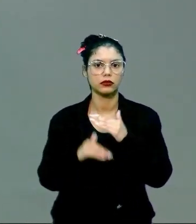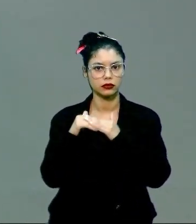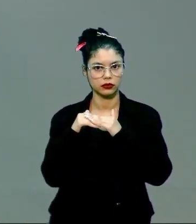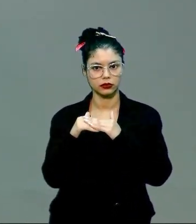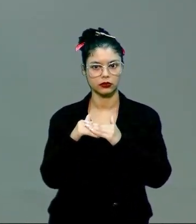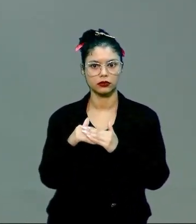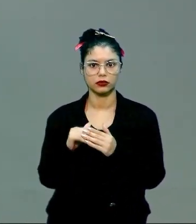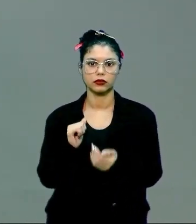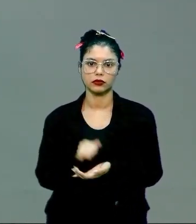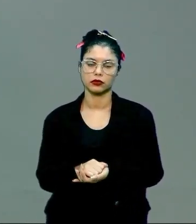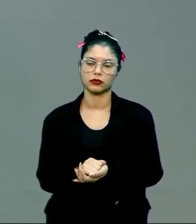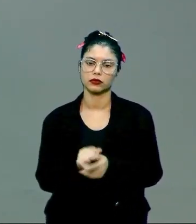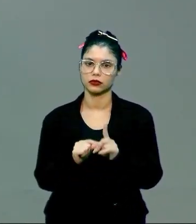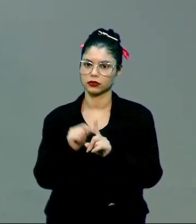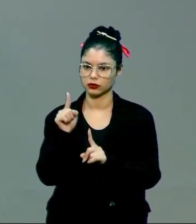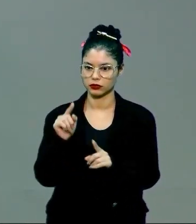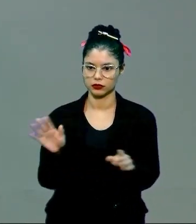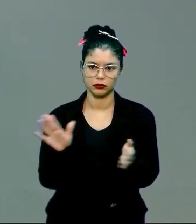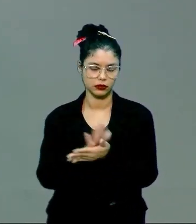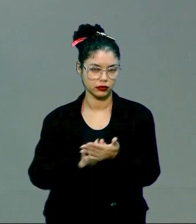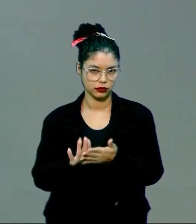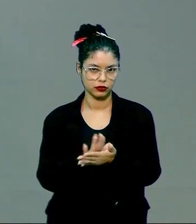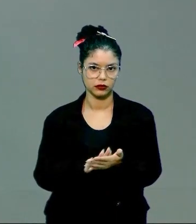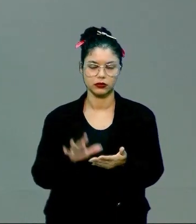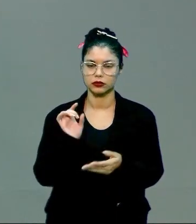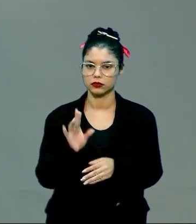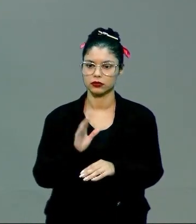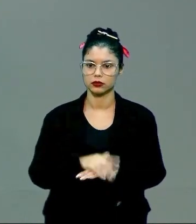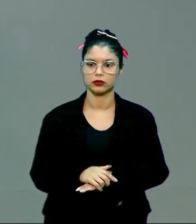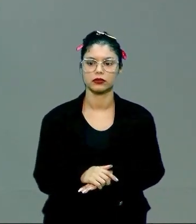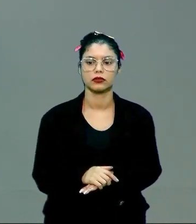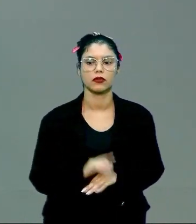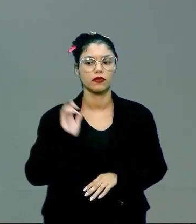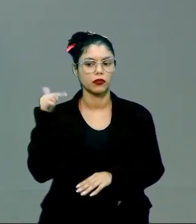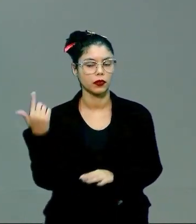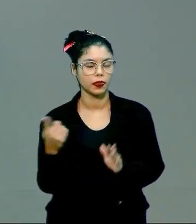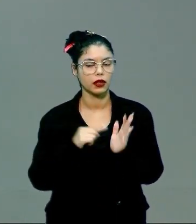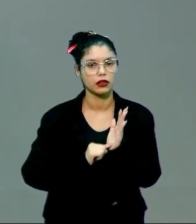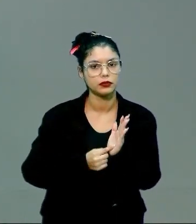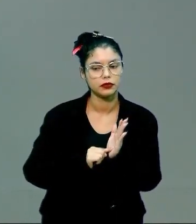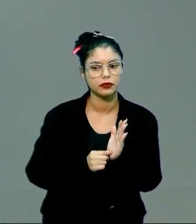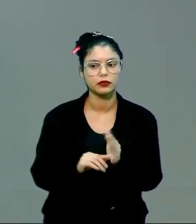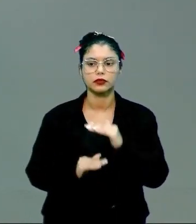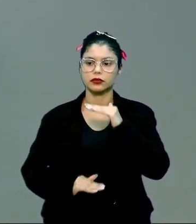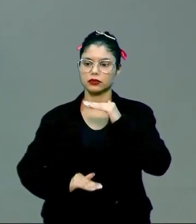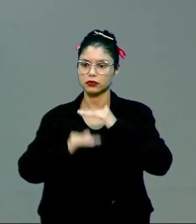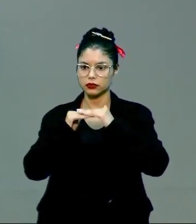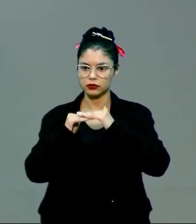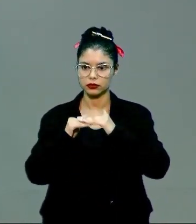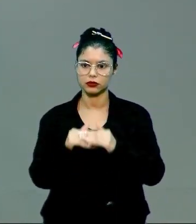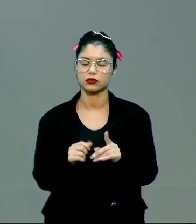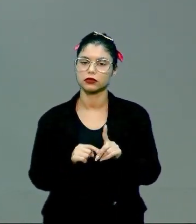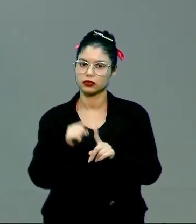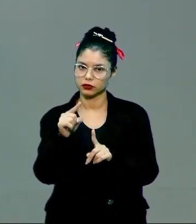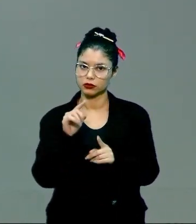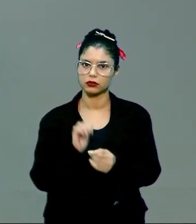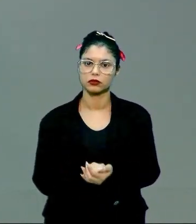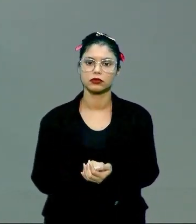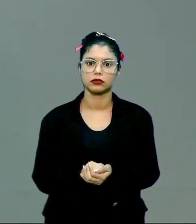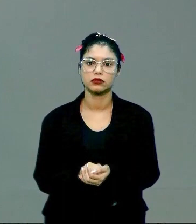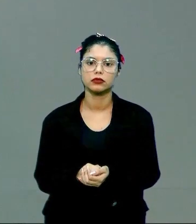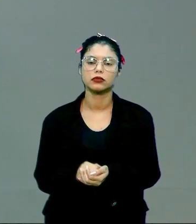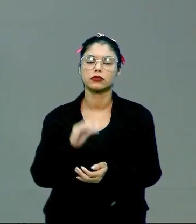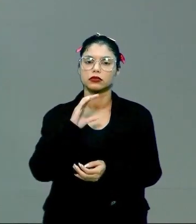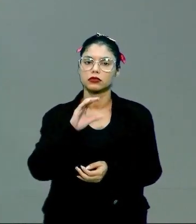pressão e volume, não tenho temperatura. Outro ponto é que essa pressão e o volume é sobre